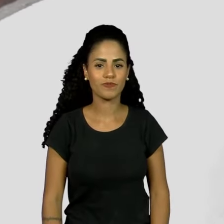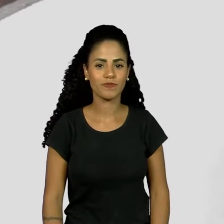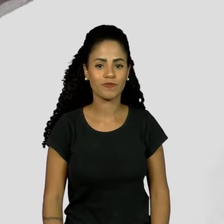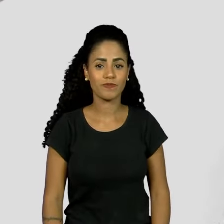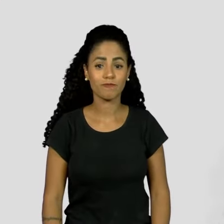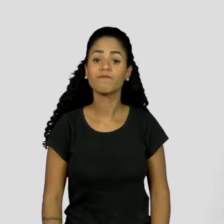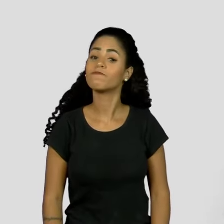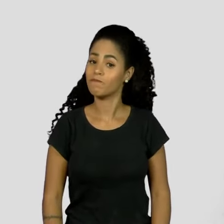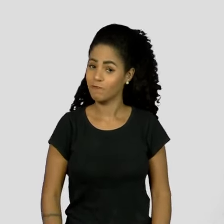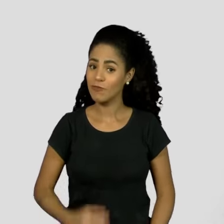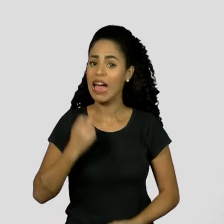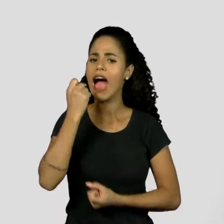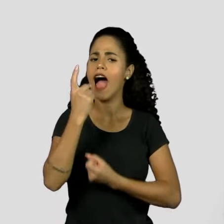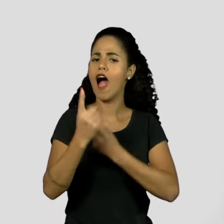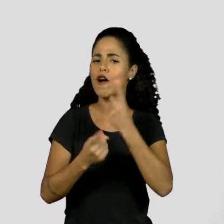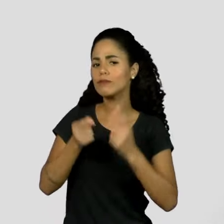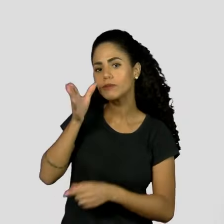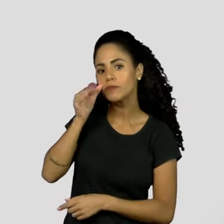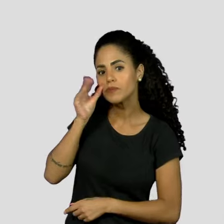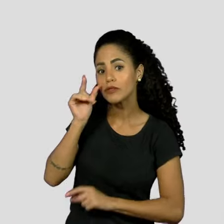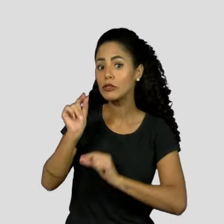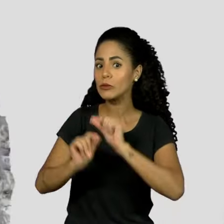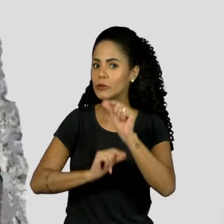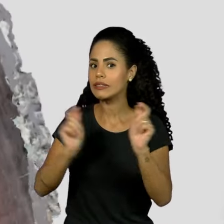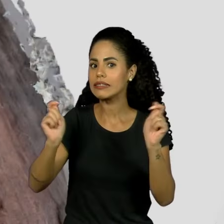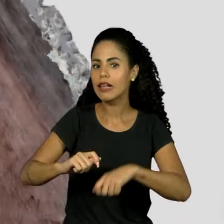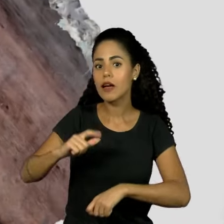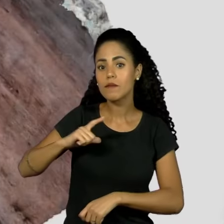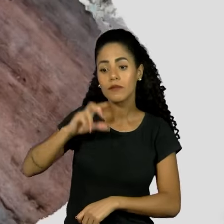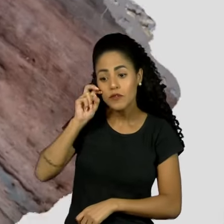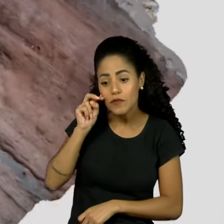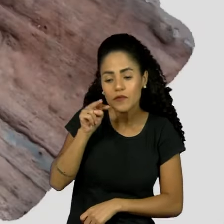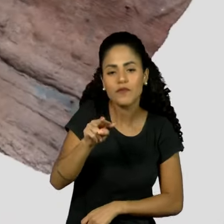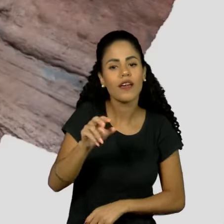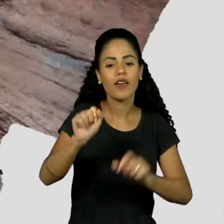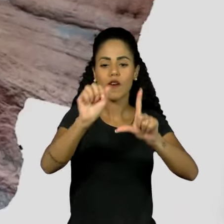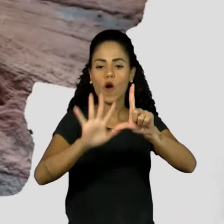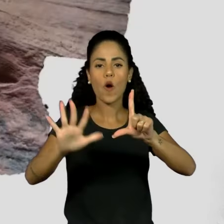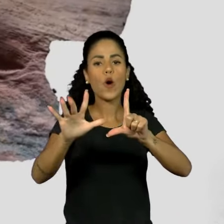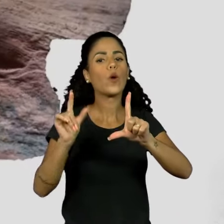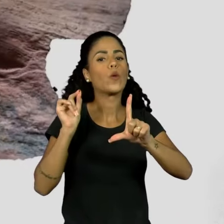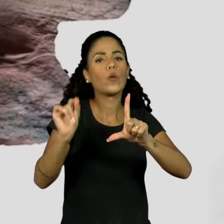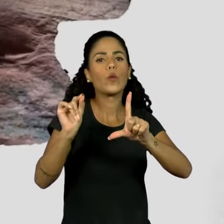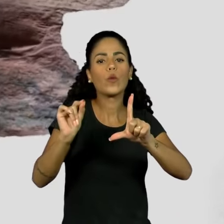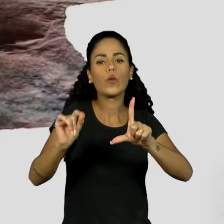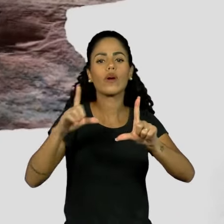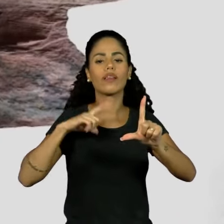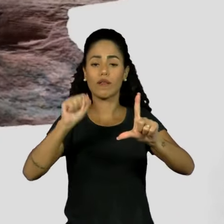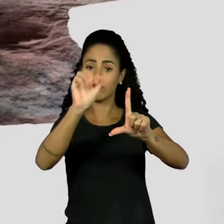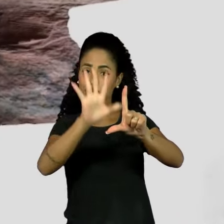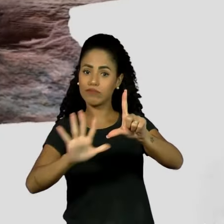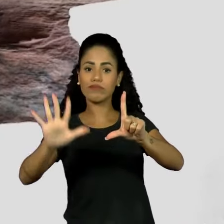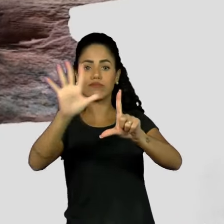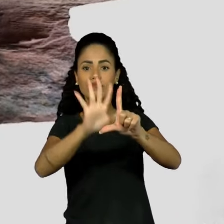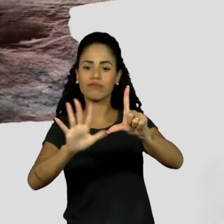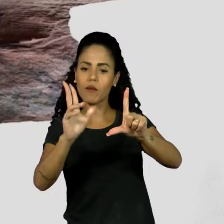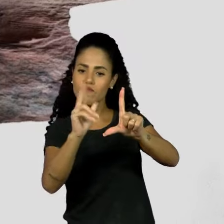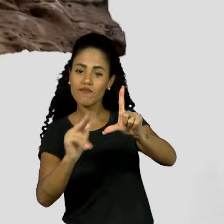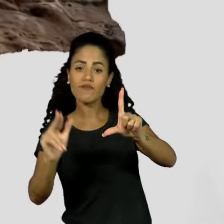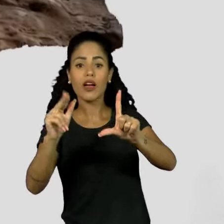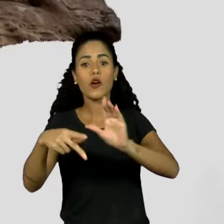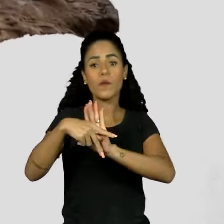Entre algumas das curiosidades que podem ser vistas na plataforma estão o maior painel de figura rupestre do estado de